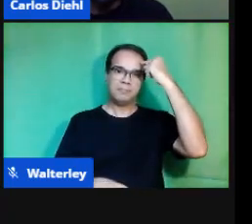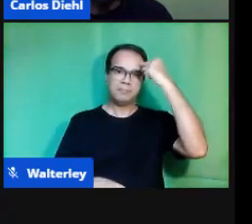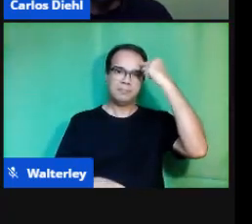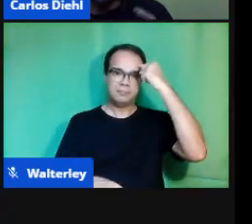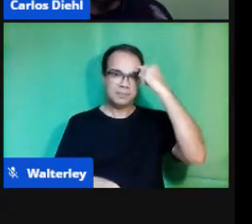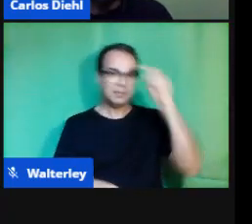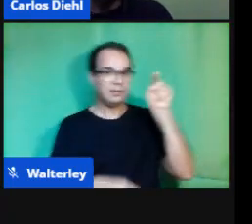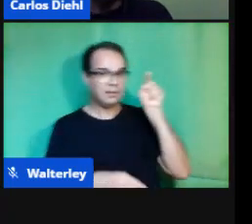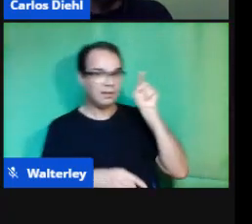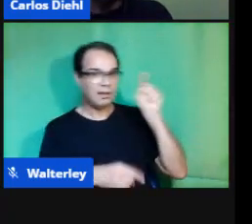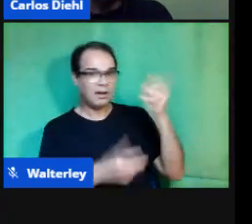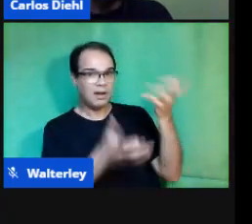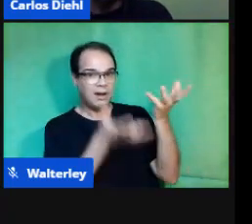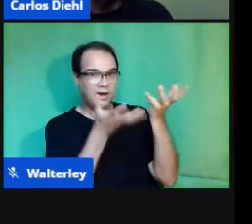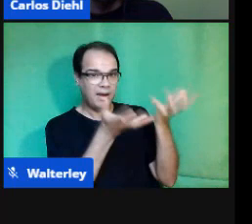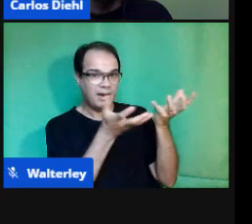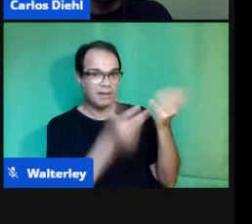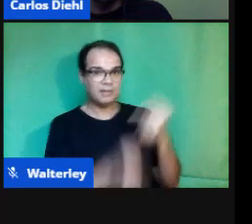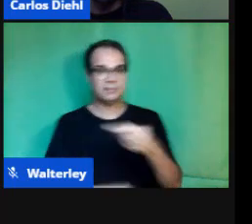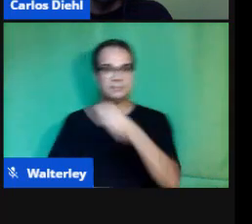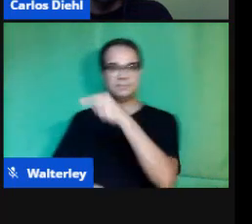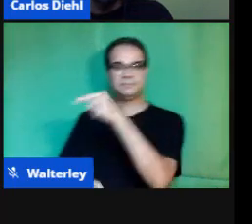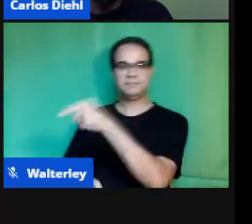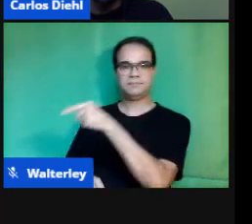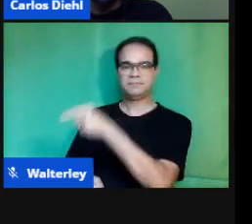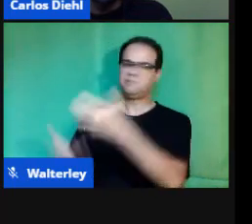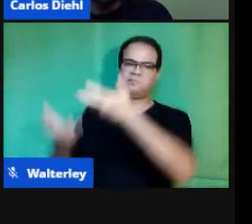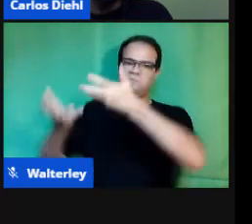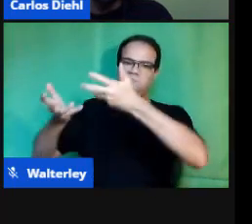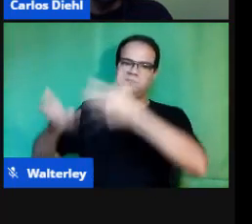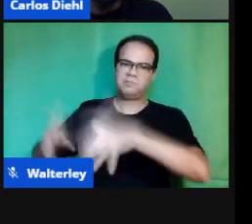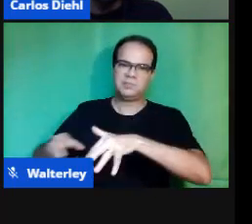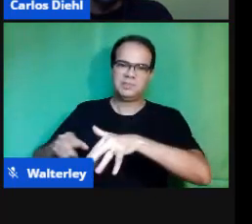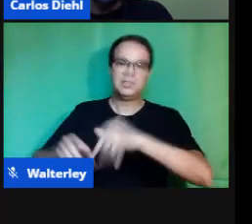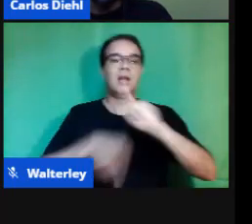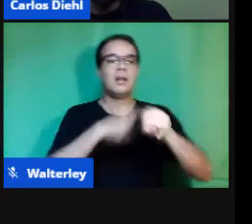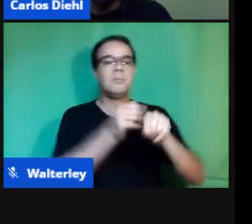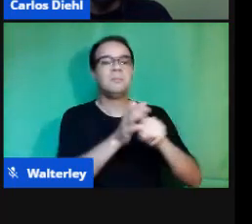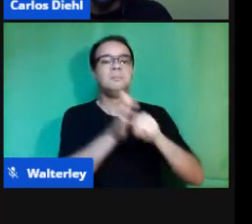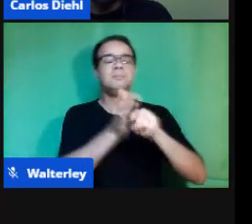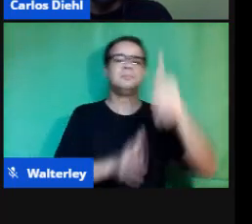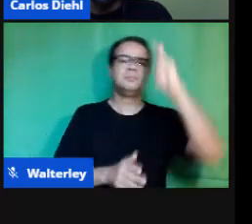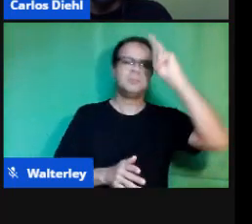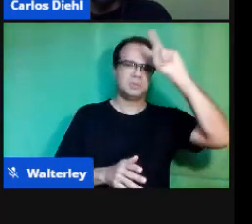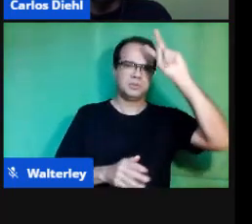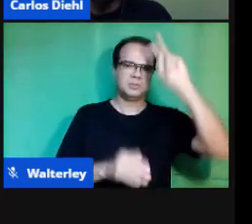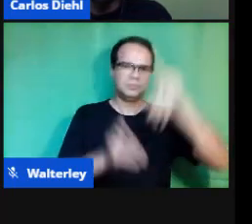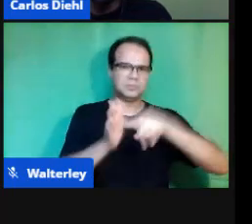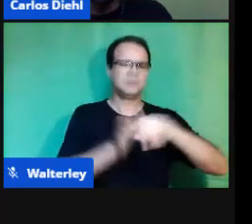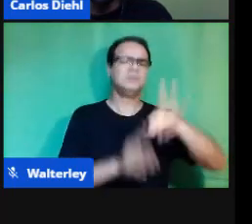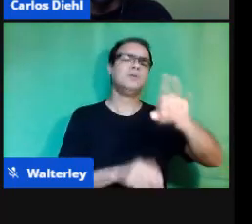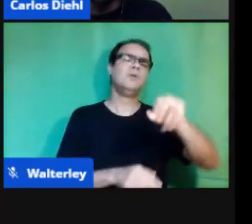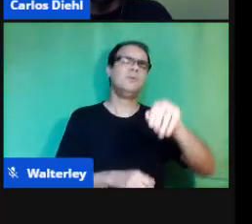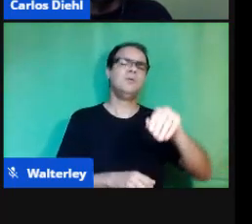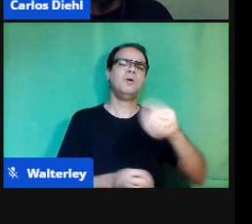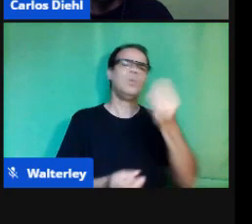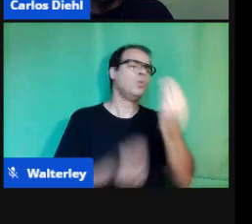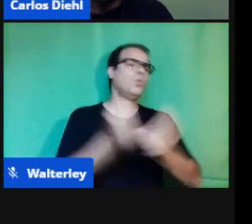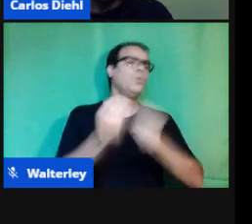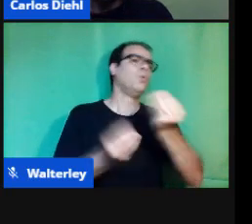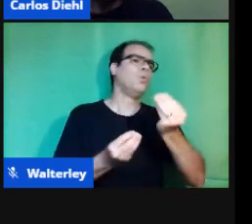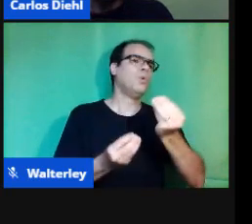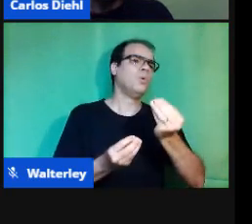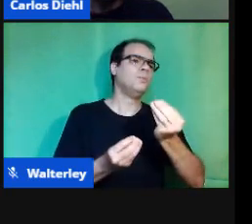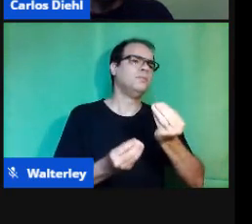várias imagens e entrevistas com professores de história que têm pesquisa na área para provar essa tese.